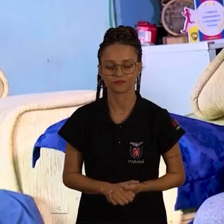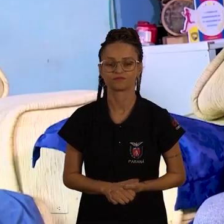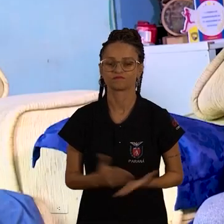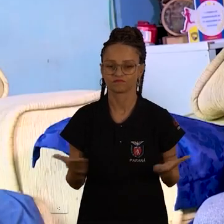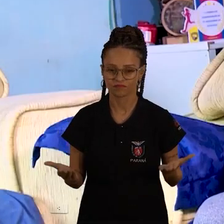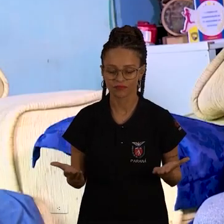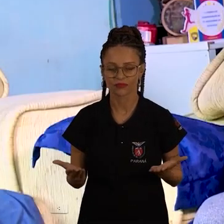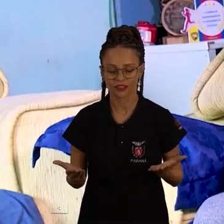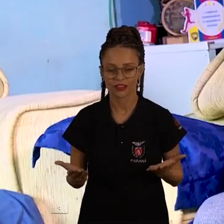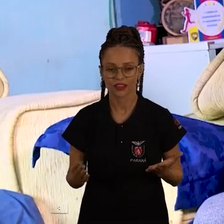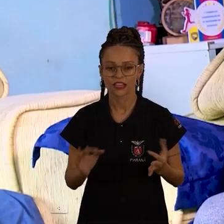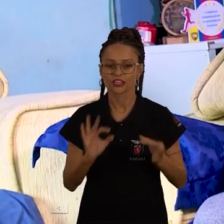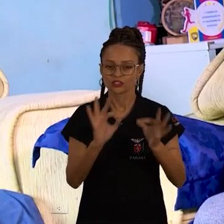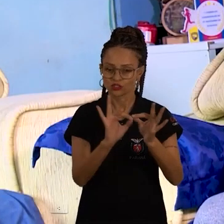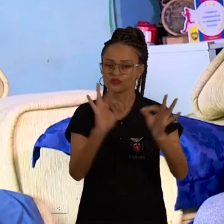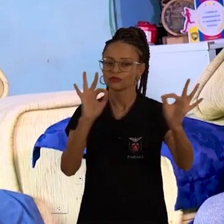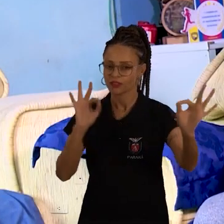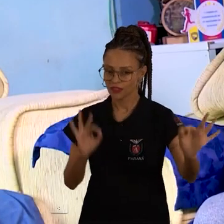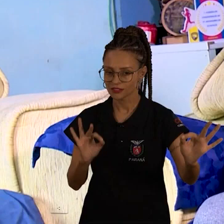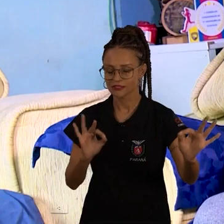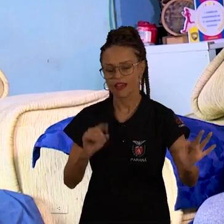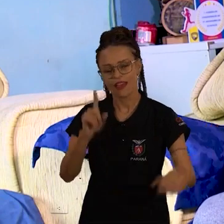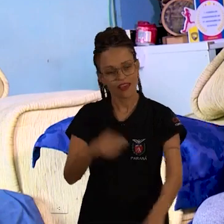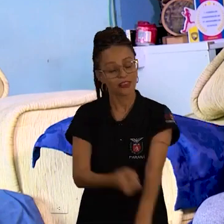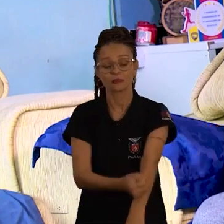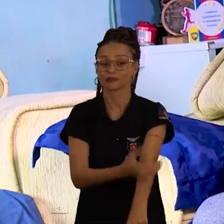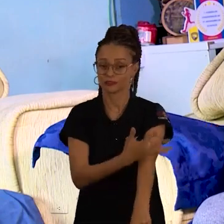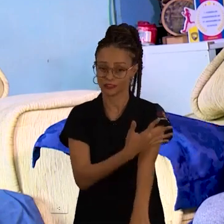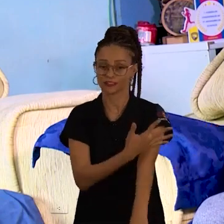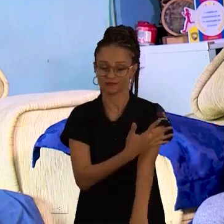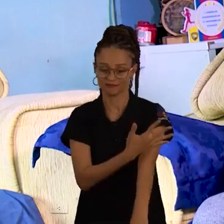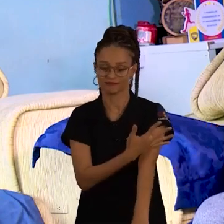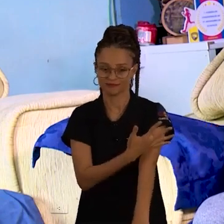Mesmo distante, é emocionante, né?